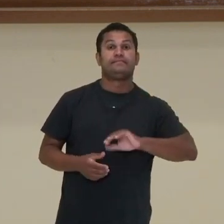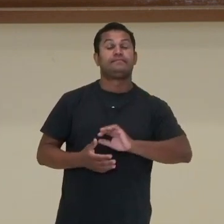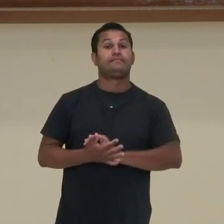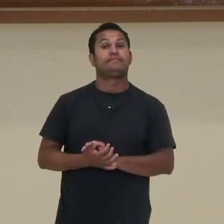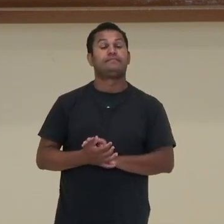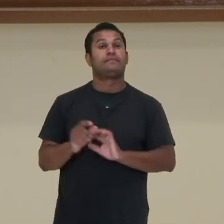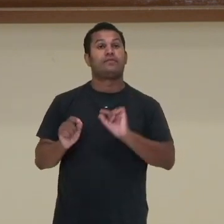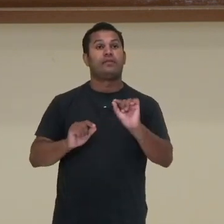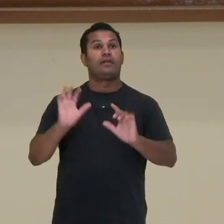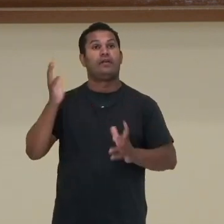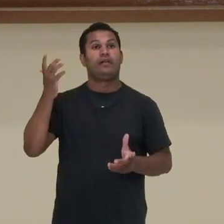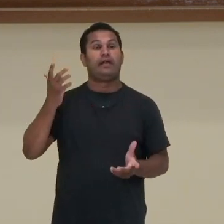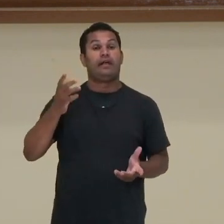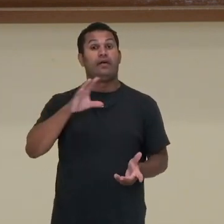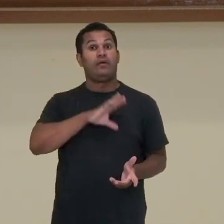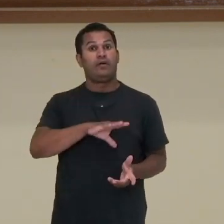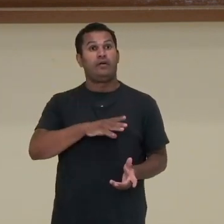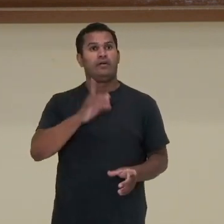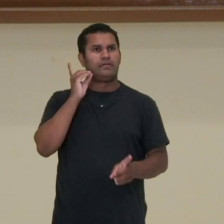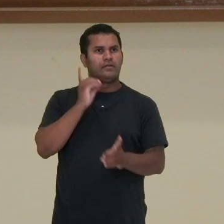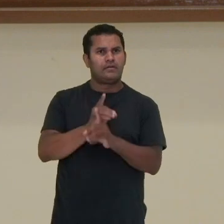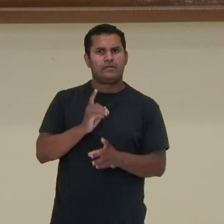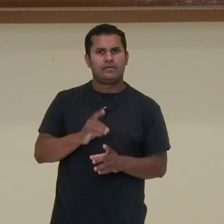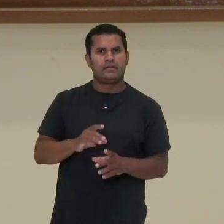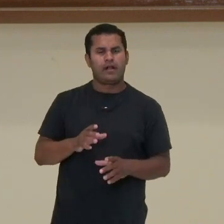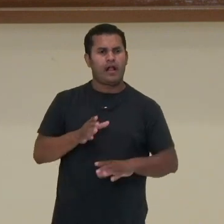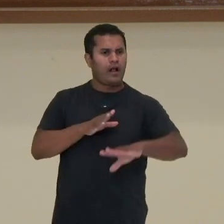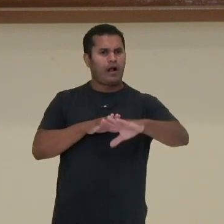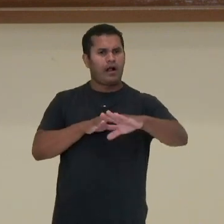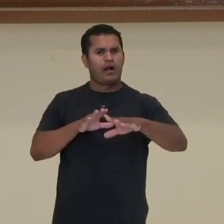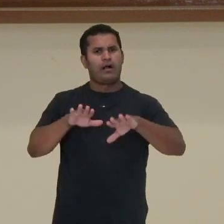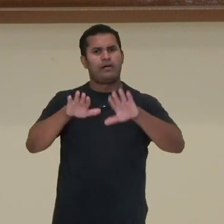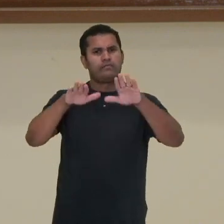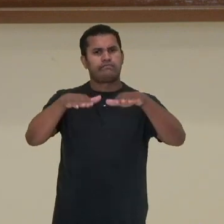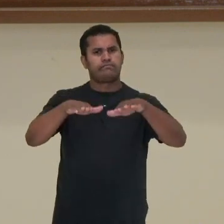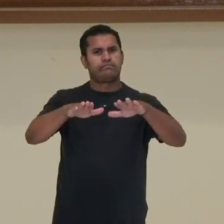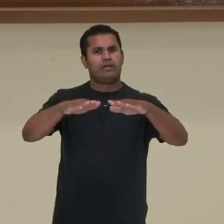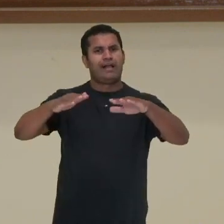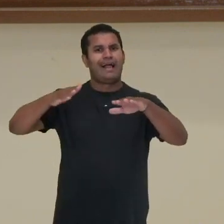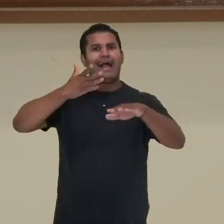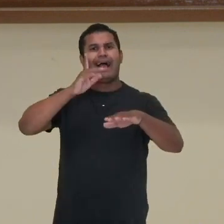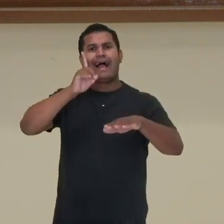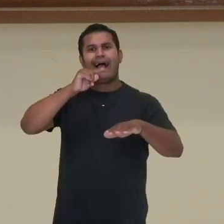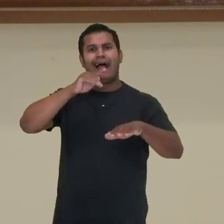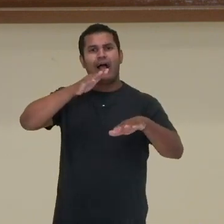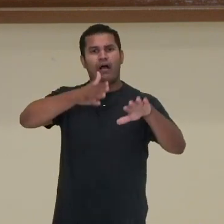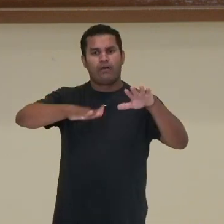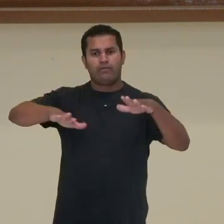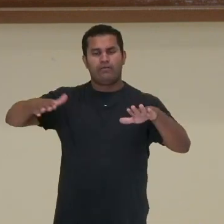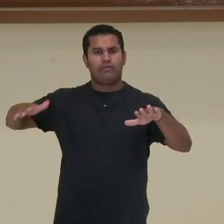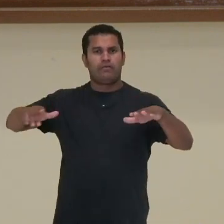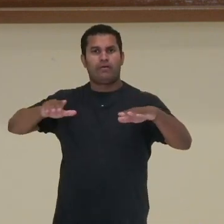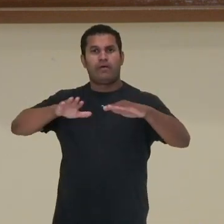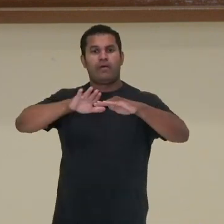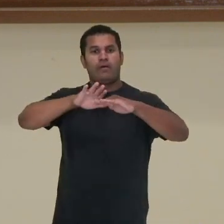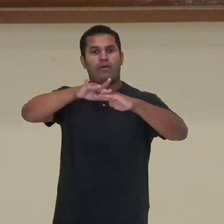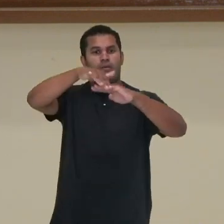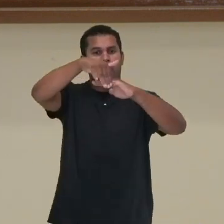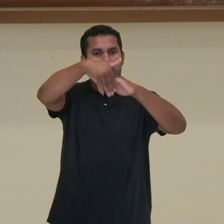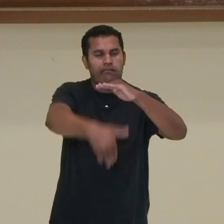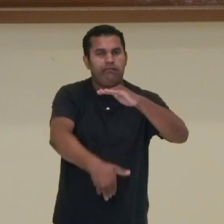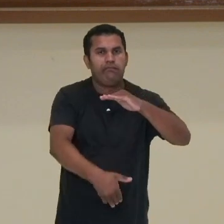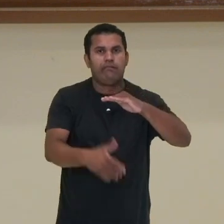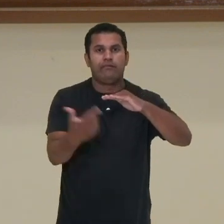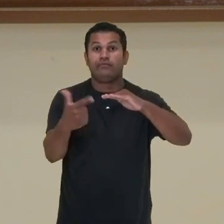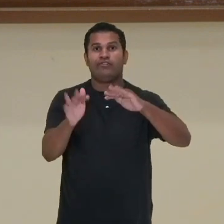engolir os navios, né? E nem matar os navegadores, ali entende-se que é possível navegar